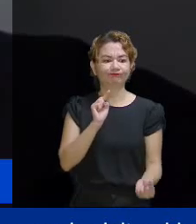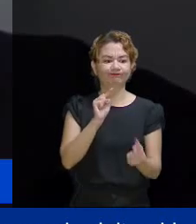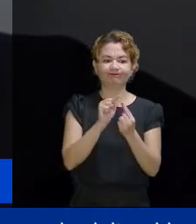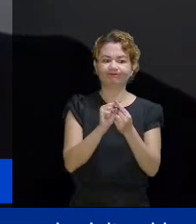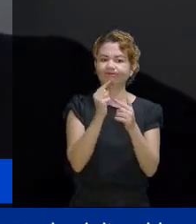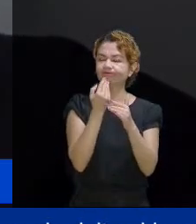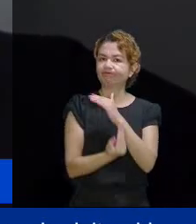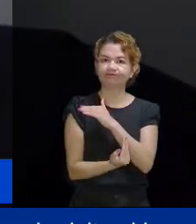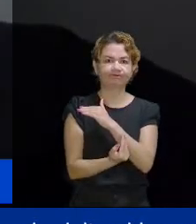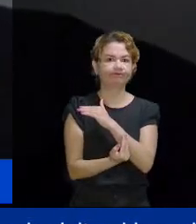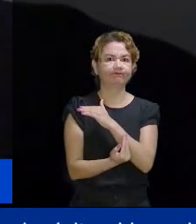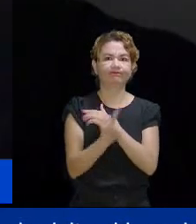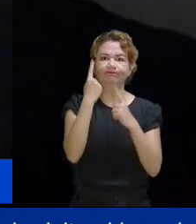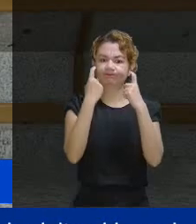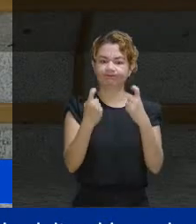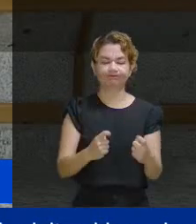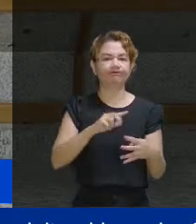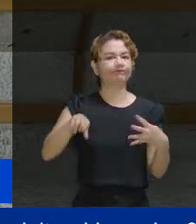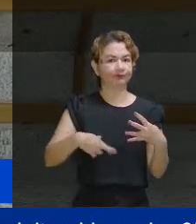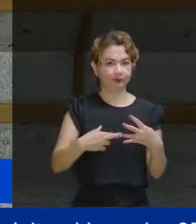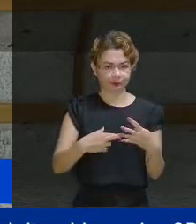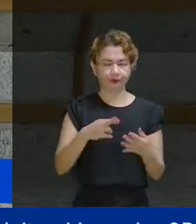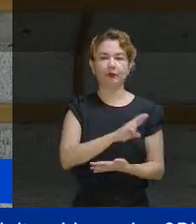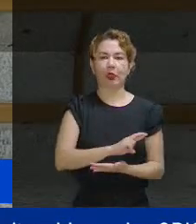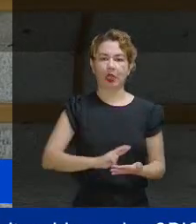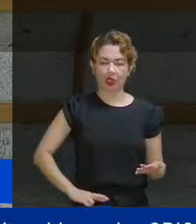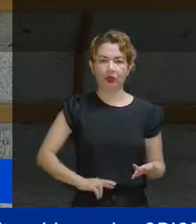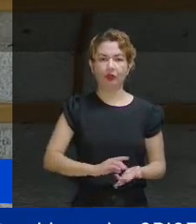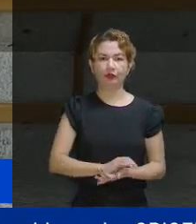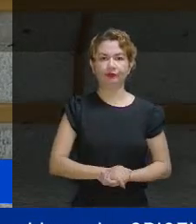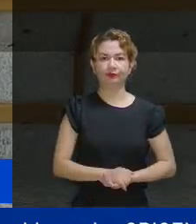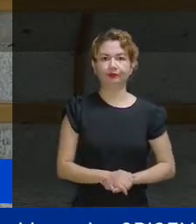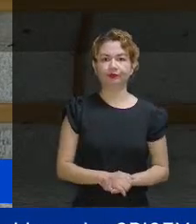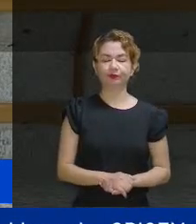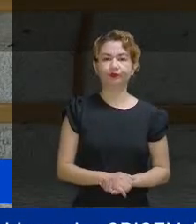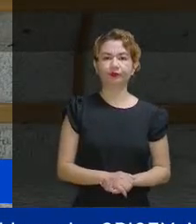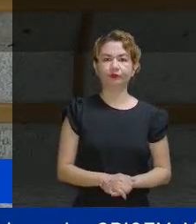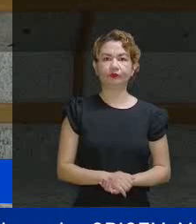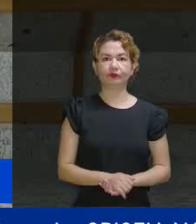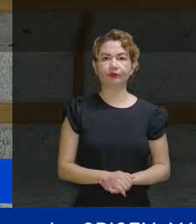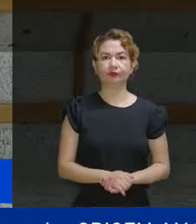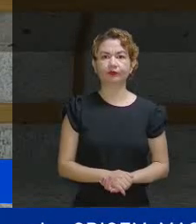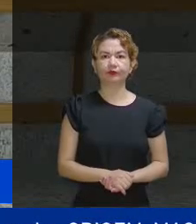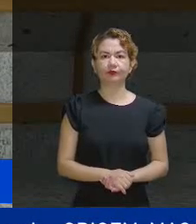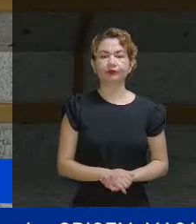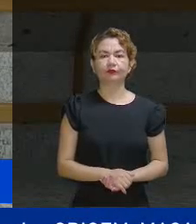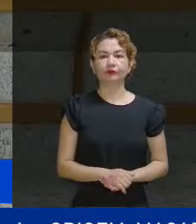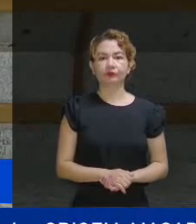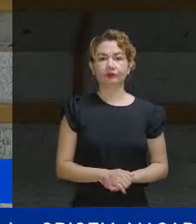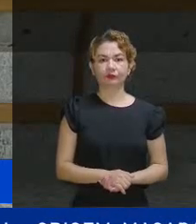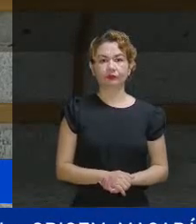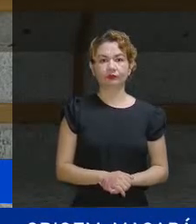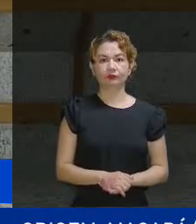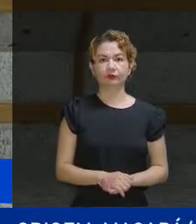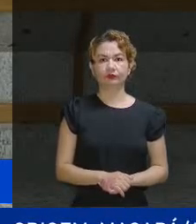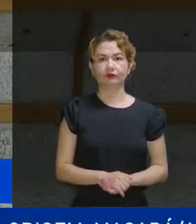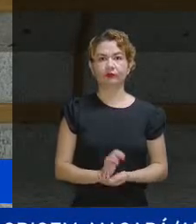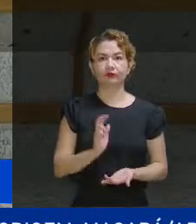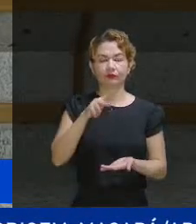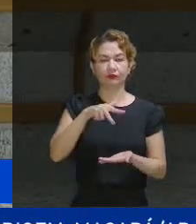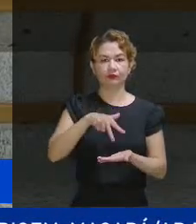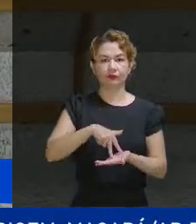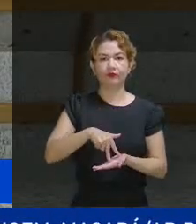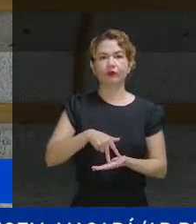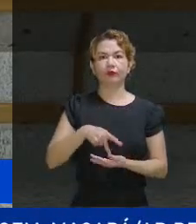interesse recursal. É o relatório, senhor presidente. Foco na parte central da mesa. A pedido de